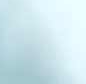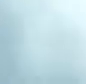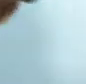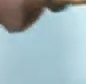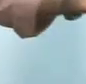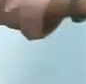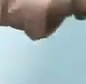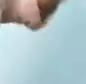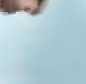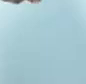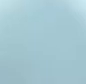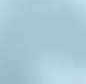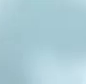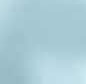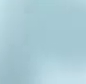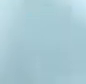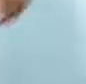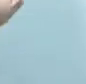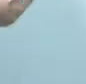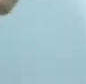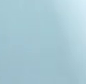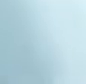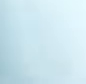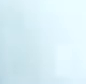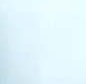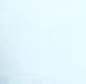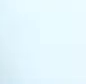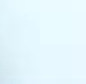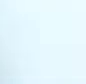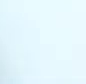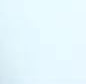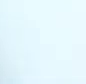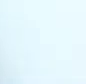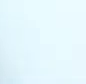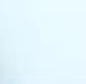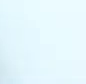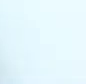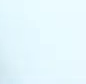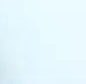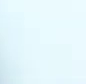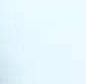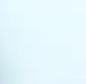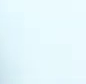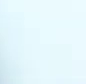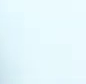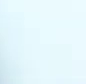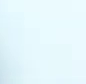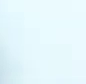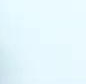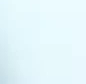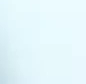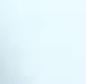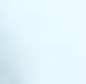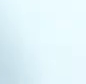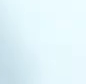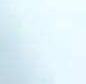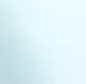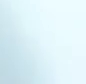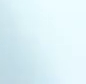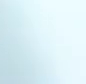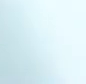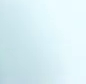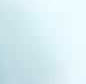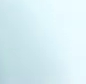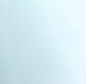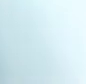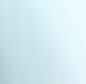atividade 2. Deixa aqui do lado. Da atividade 3, que é o desta próxima semana, nós estamos pedindo o orçamento